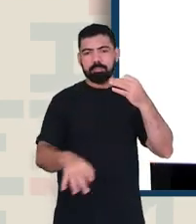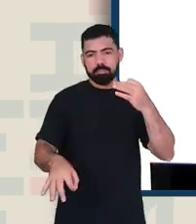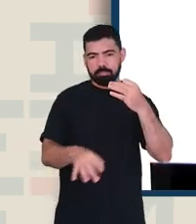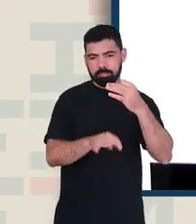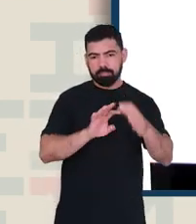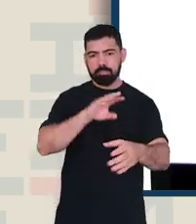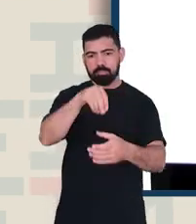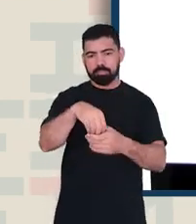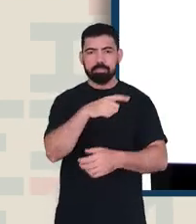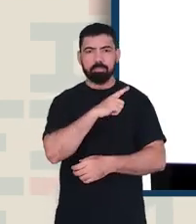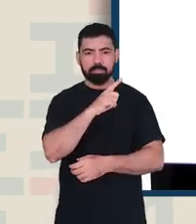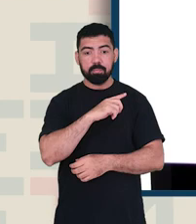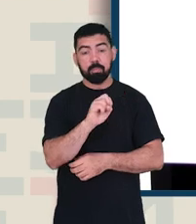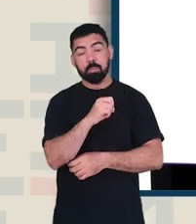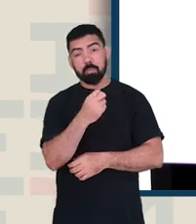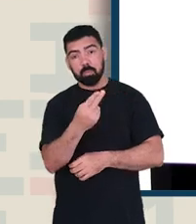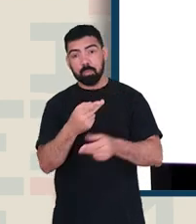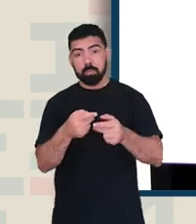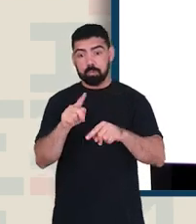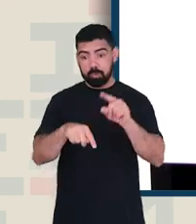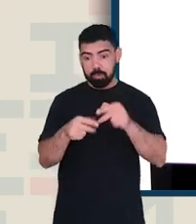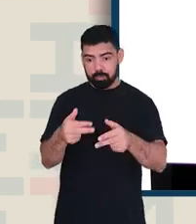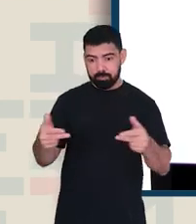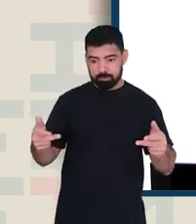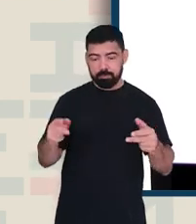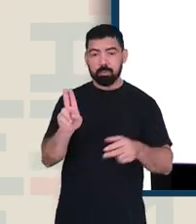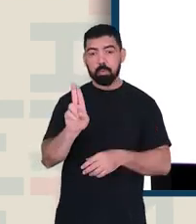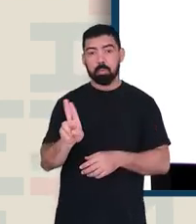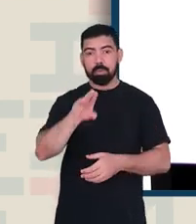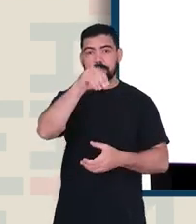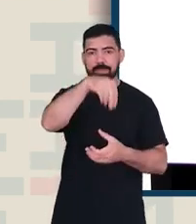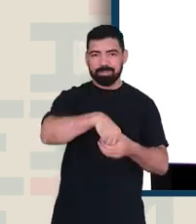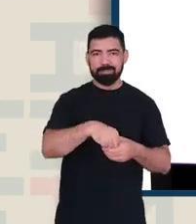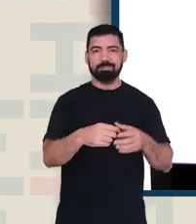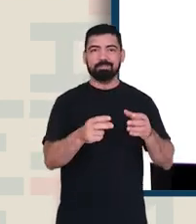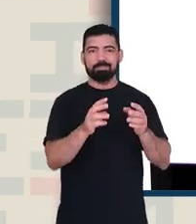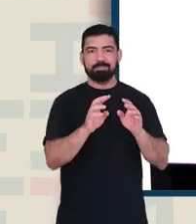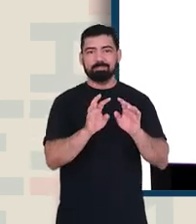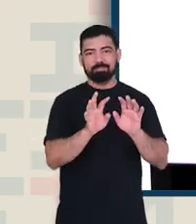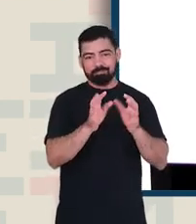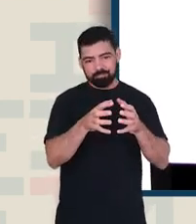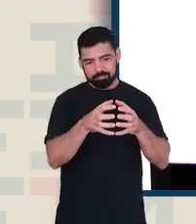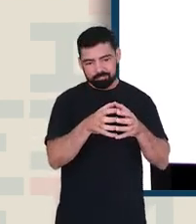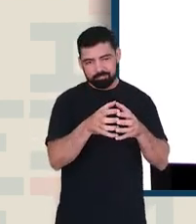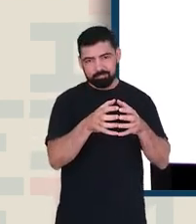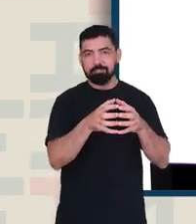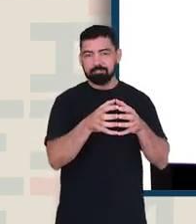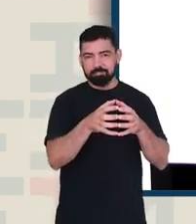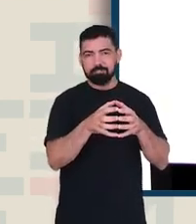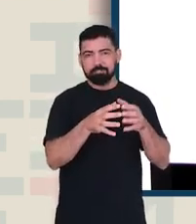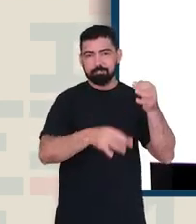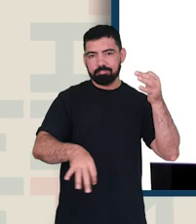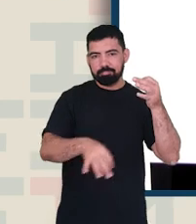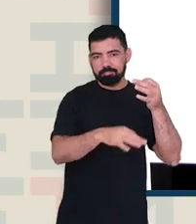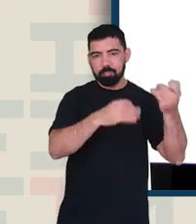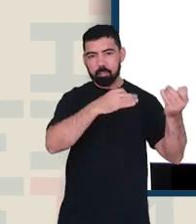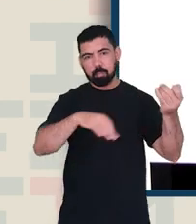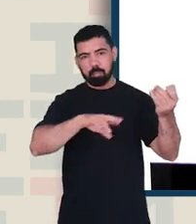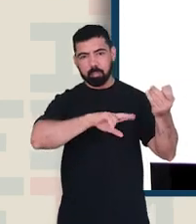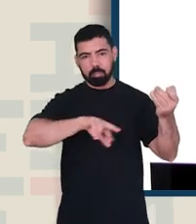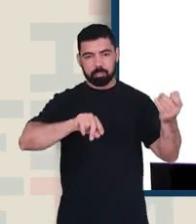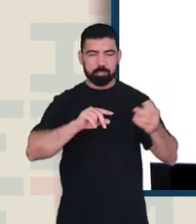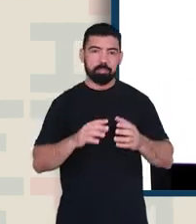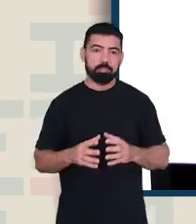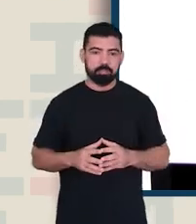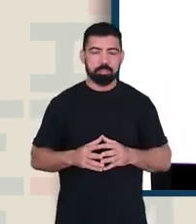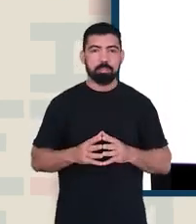Ou instrumentos que hoje se utilizam na orquestra, claro. Pode ser na orquestra ou em música para um instrumento solo,